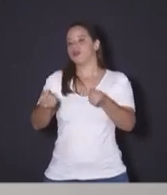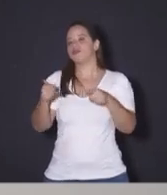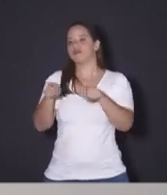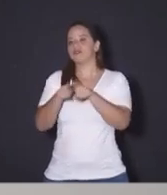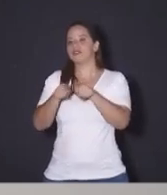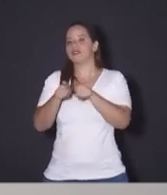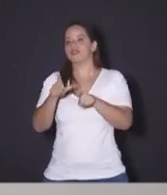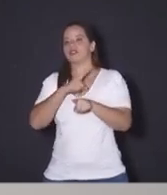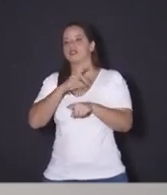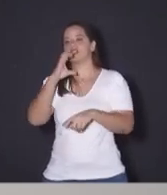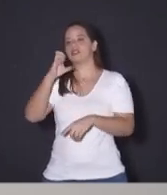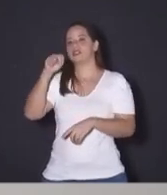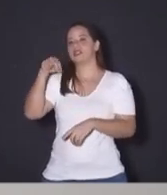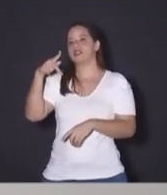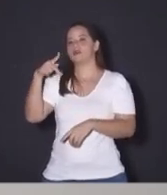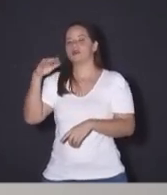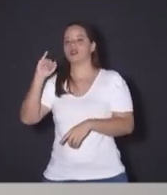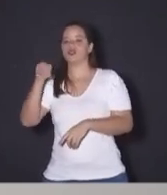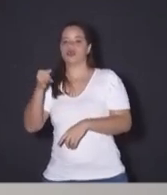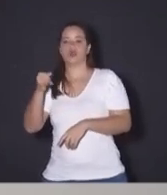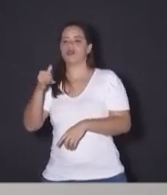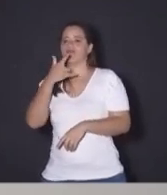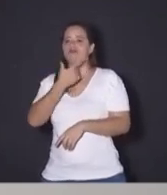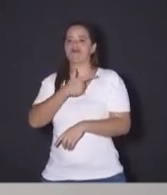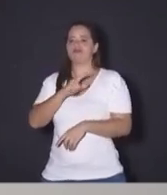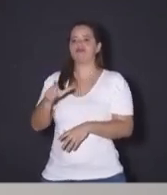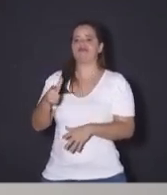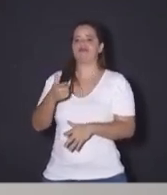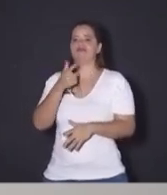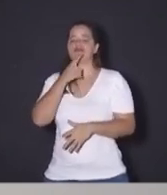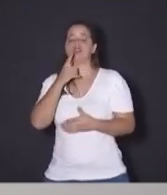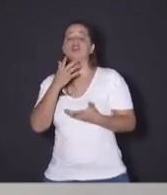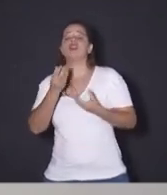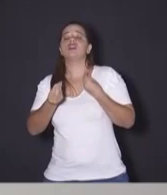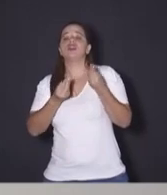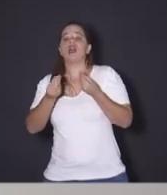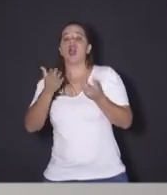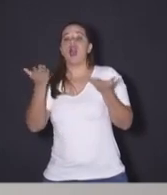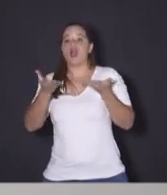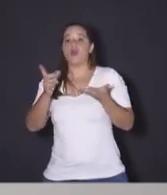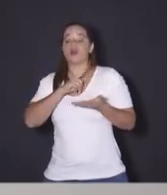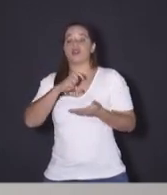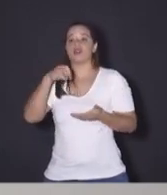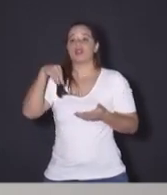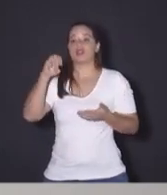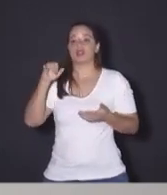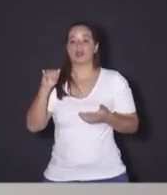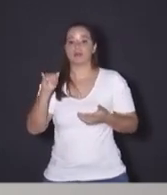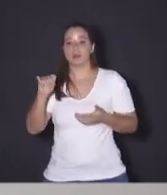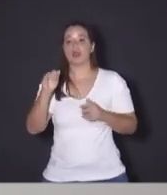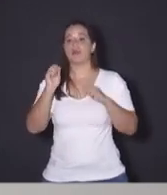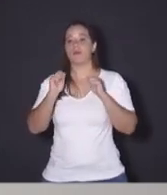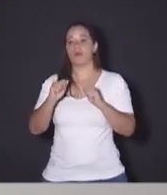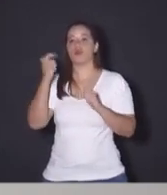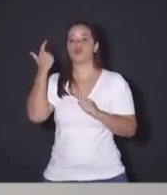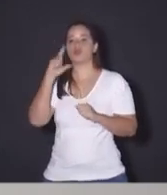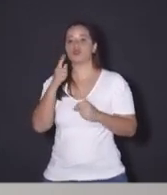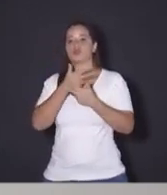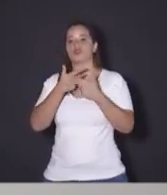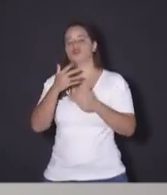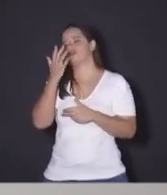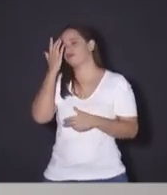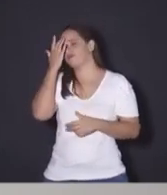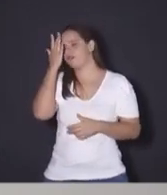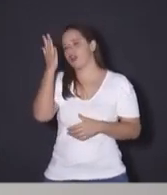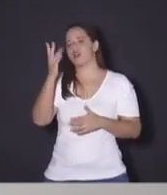se ter um cnpj manhã em 2020 que não tem cnpj nem agora você tem um meio você pode conseguir a coisa mais fácil e